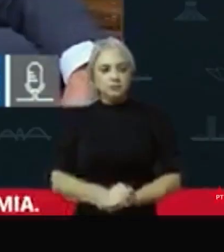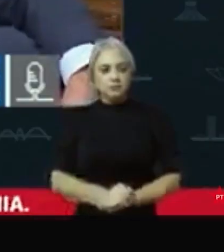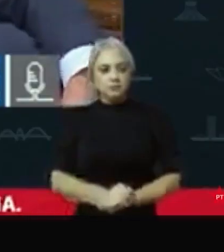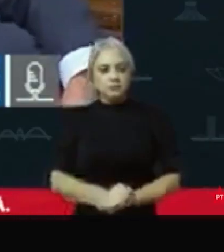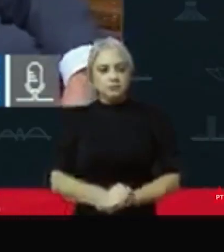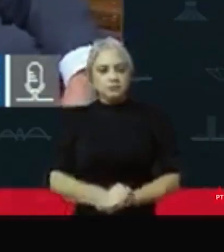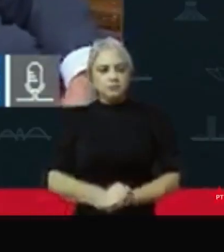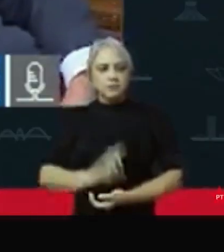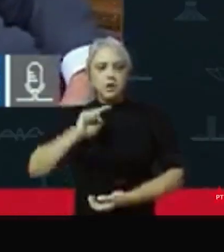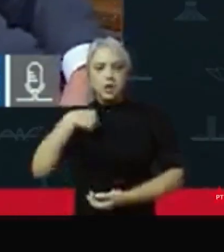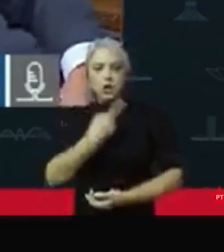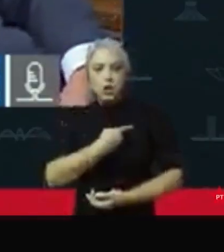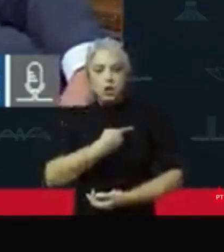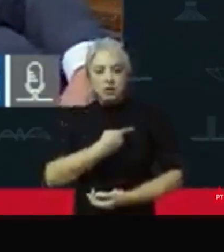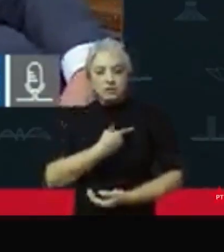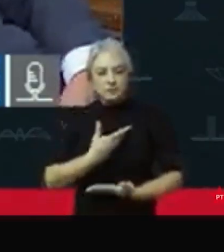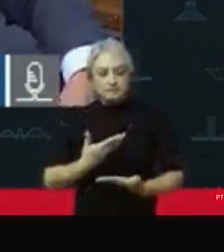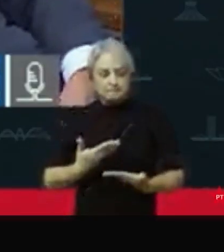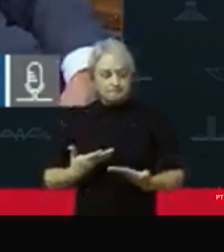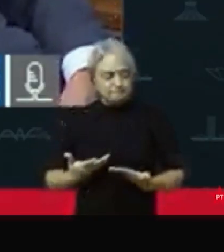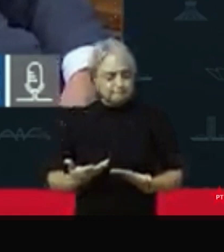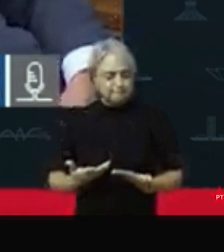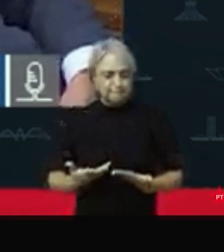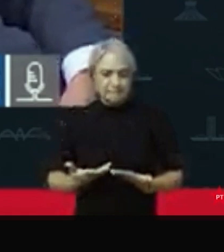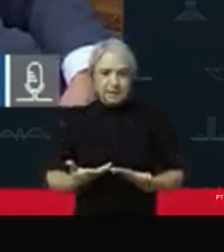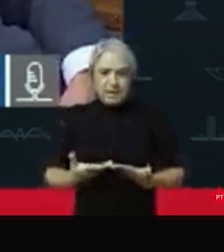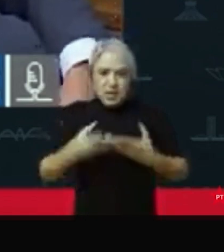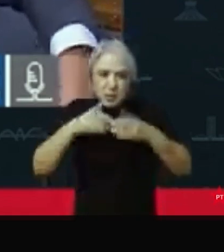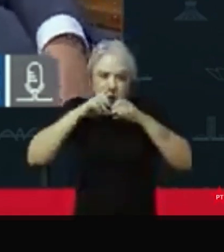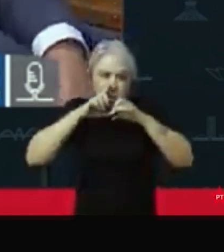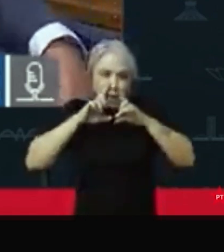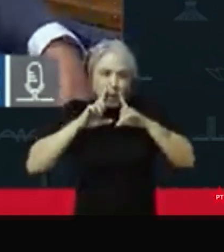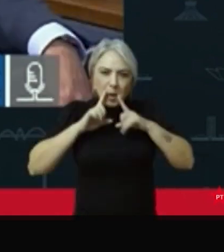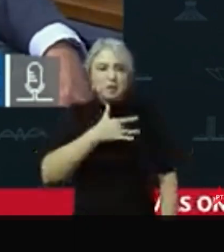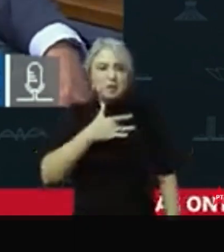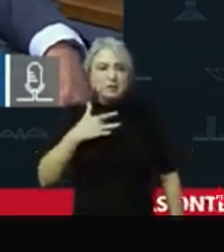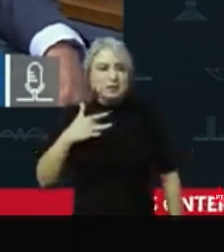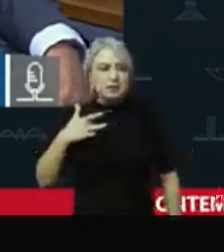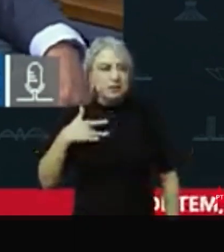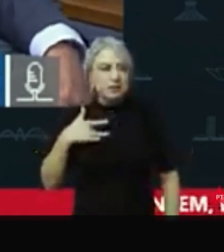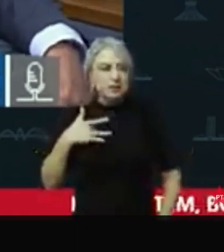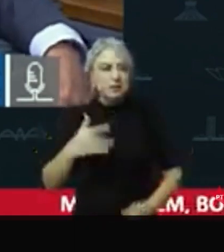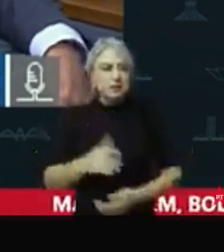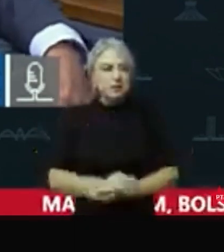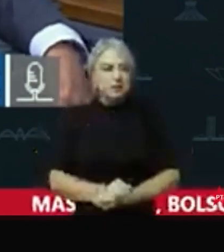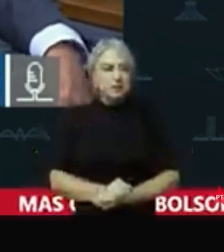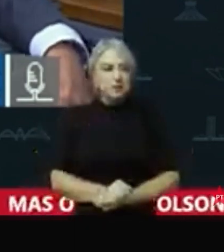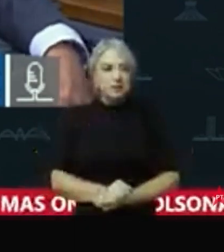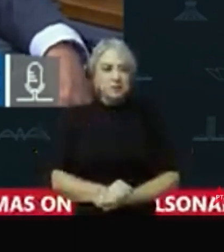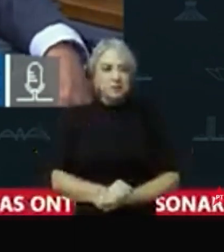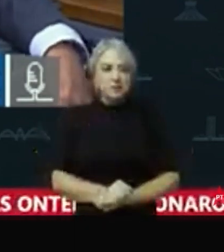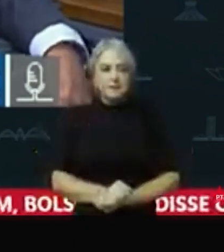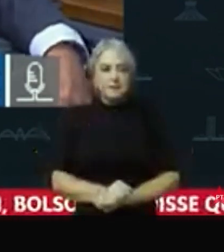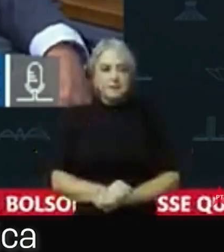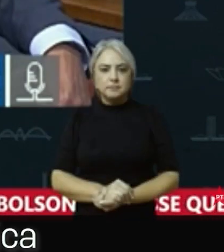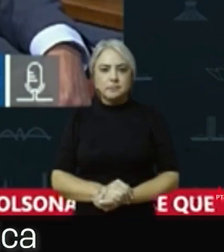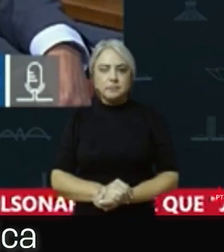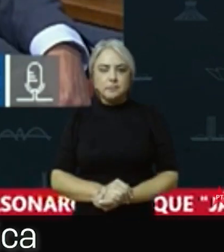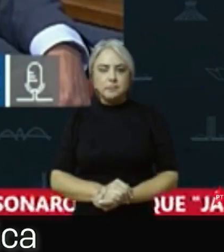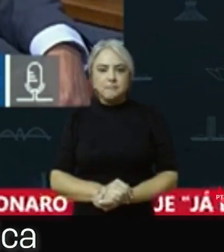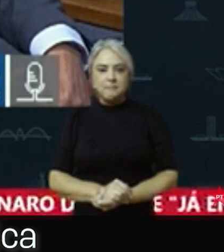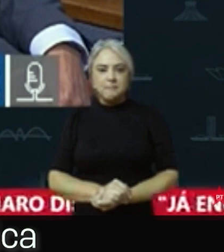país. Nós estamos diante de uma catástrofe sanitária porque não houve